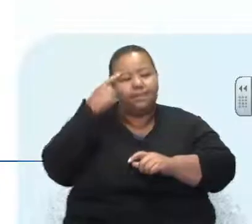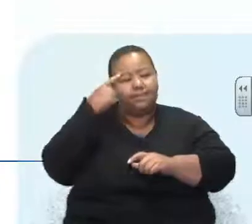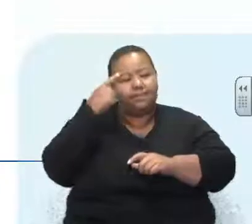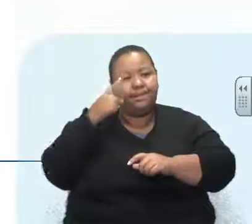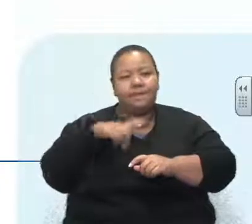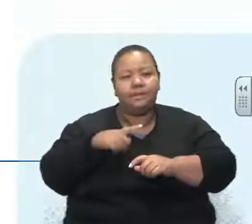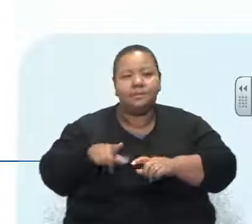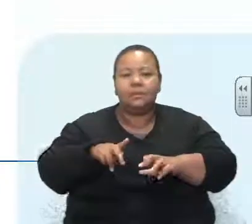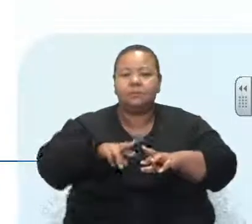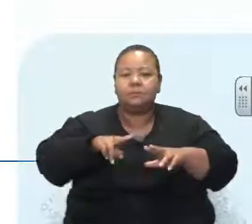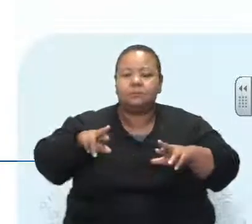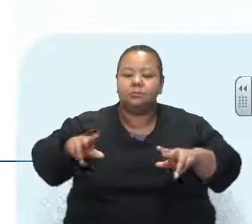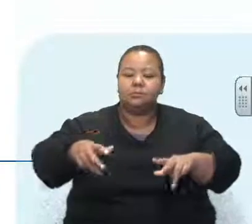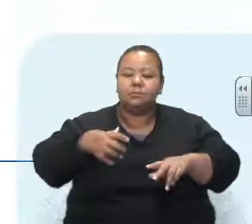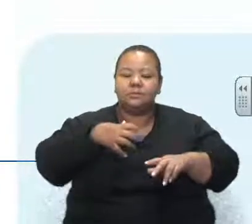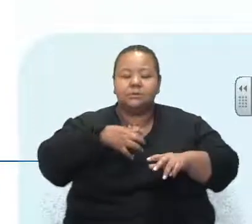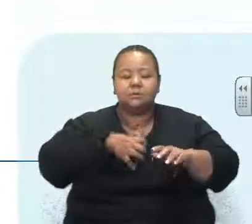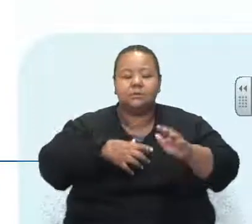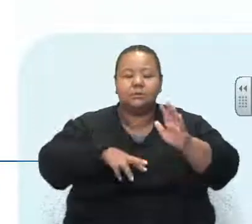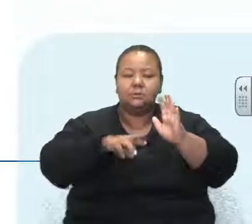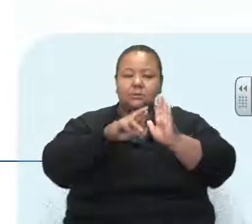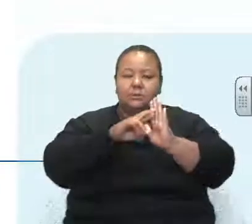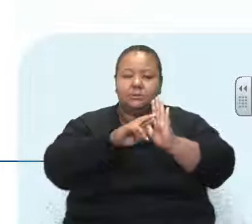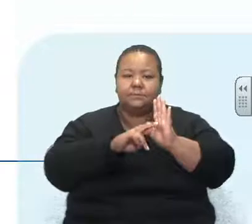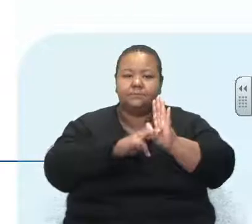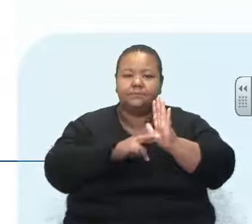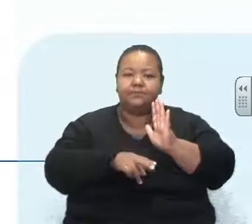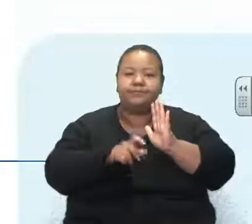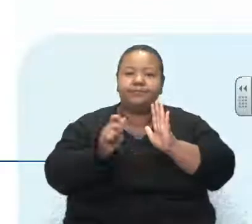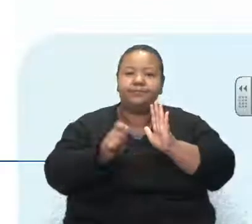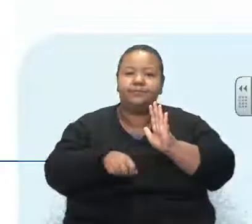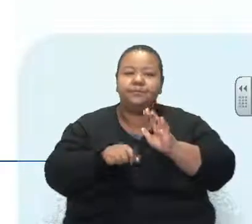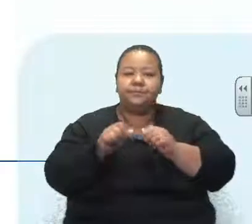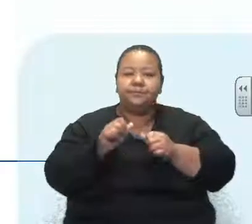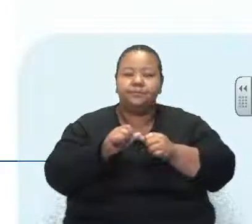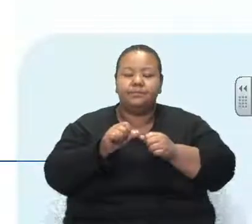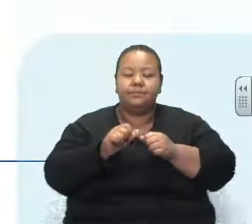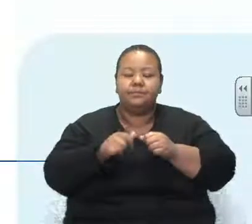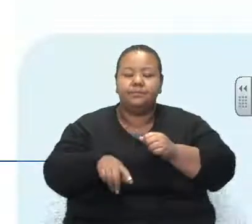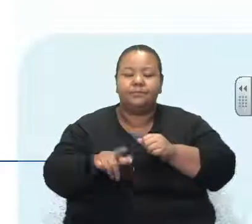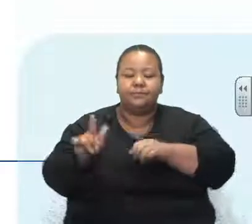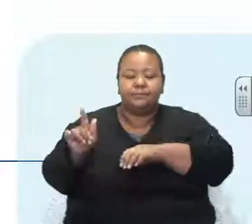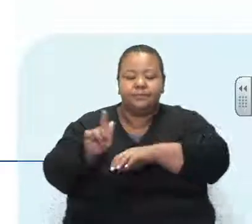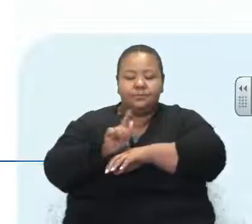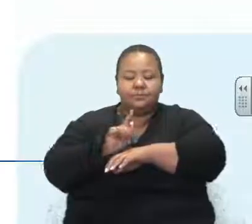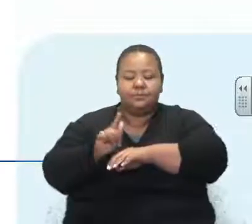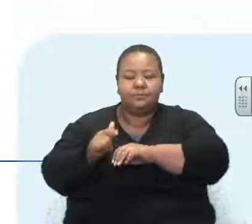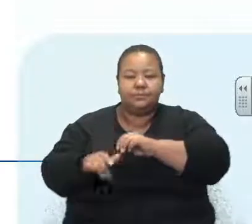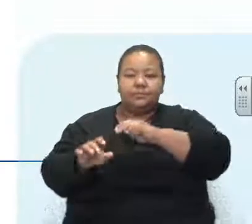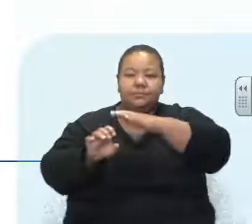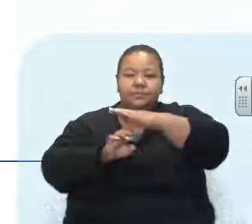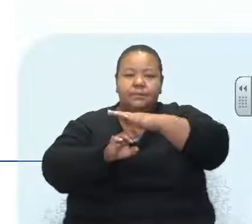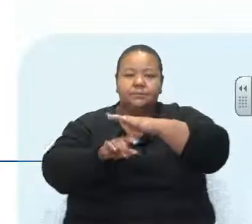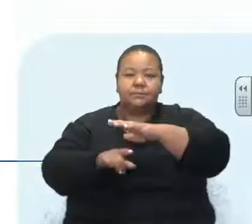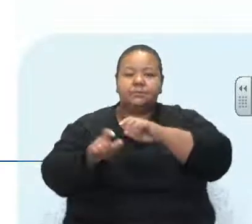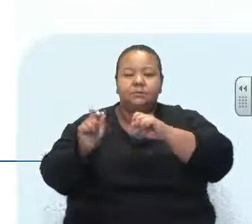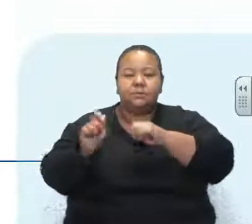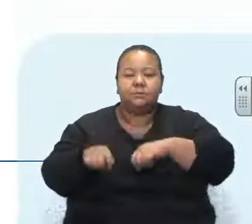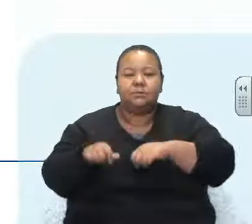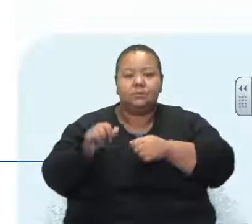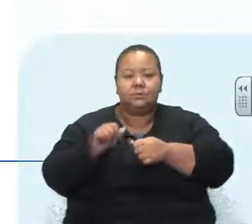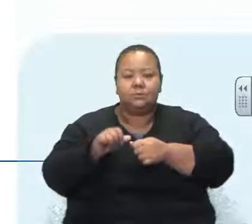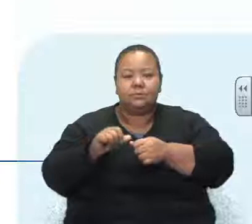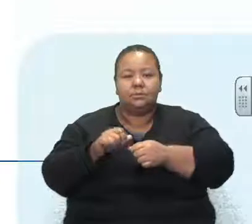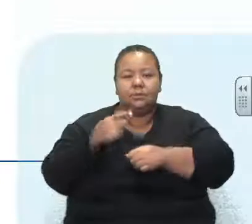tenho diversos tipos de relatórios. E aí eu posso fazer um relatório gerencial de toda a minha empresa, eu posso fazer